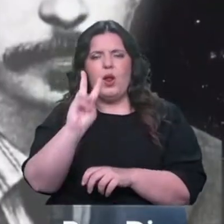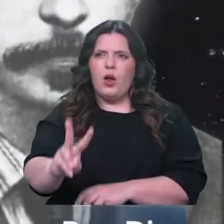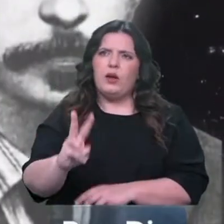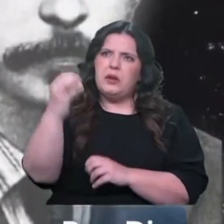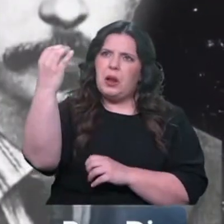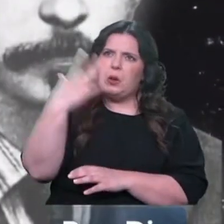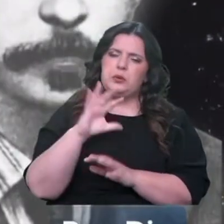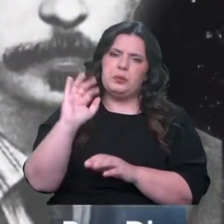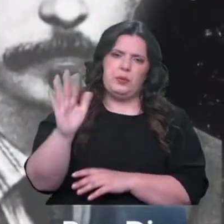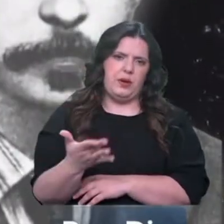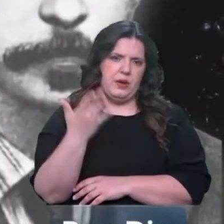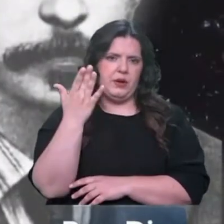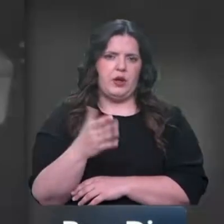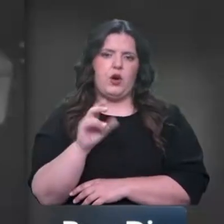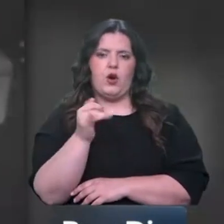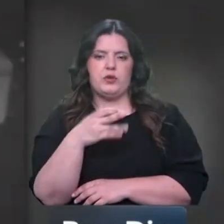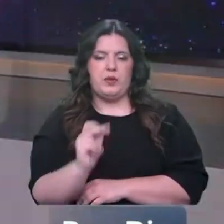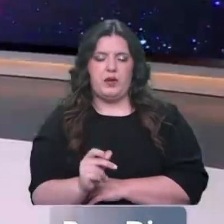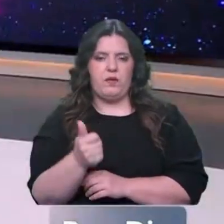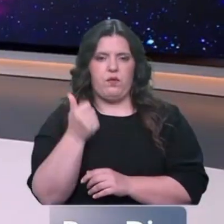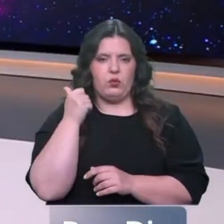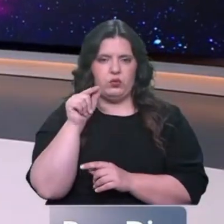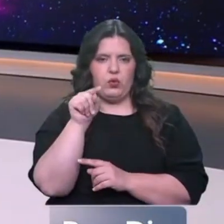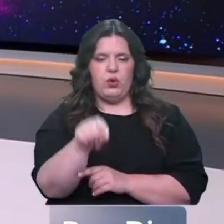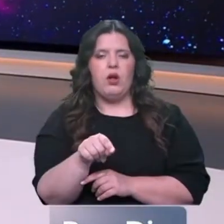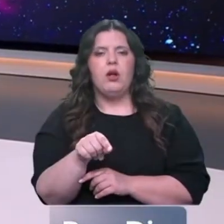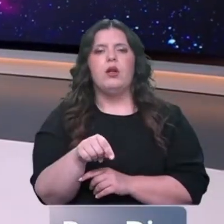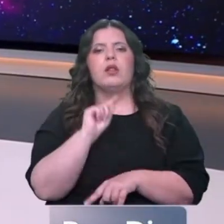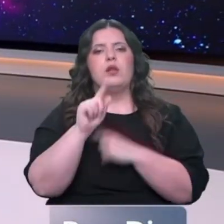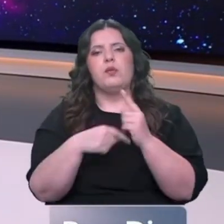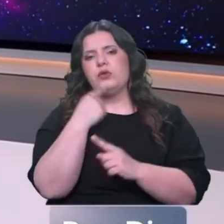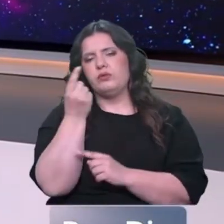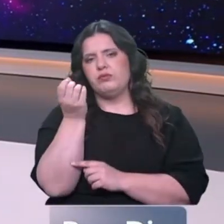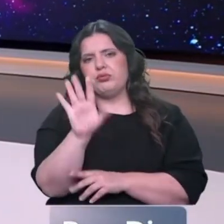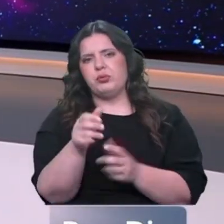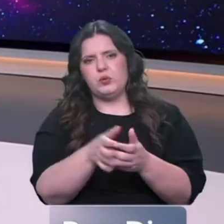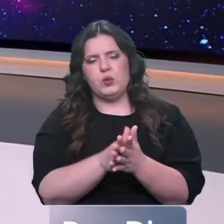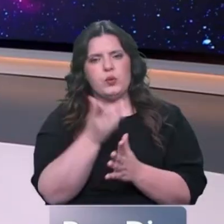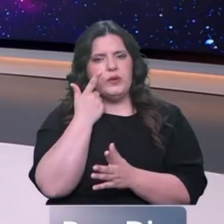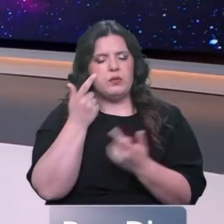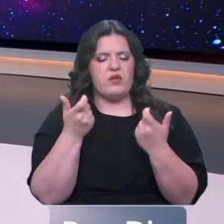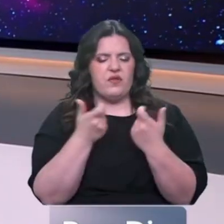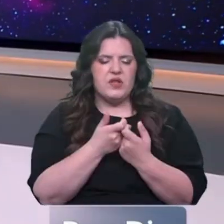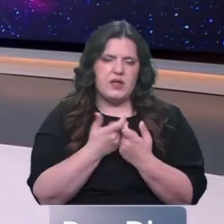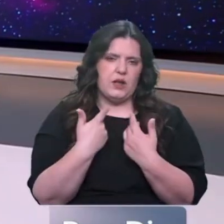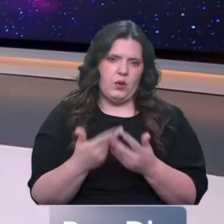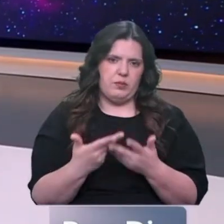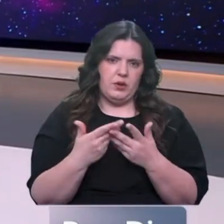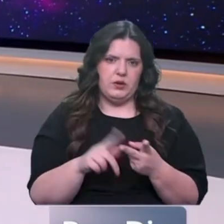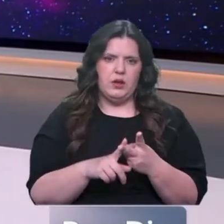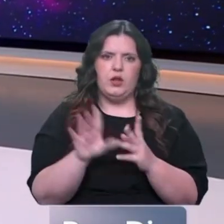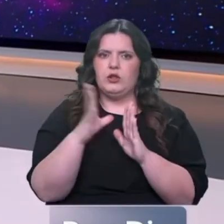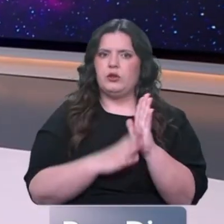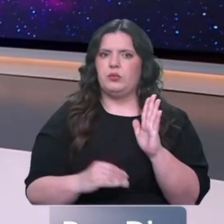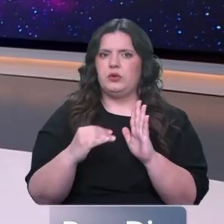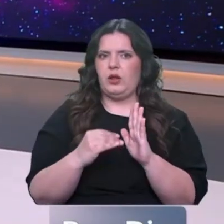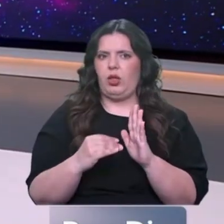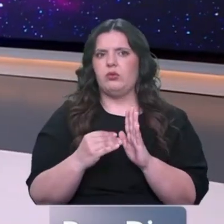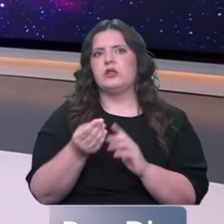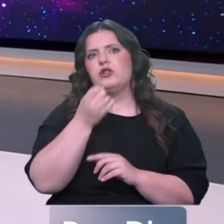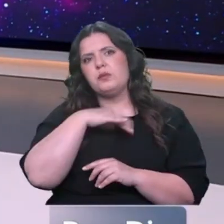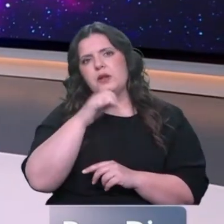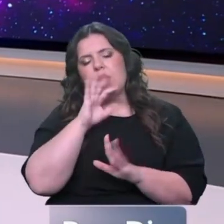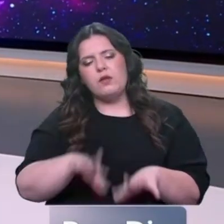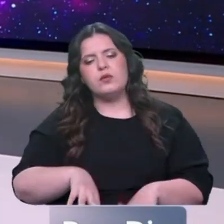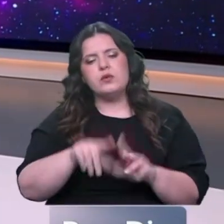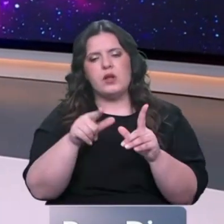a radiação cósmica de fundo, e depois atiramos para lá tudo aquilo que conhecemos da física hoje em dia, do modelo padrão que nos explica a